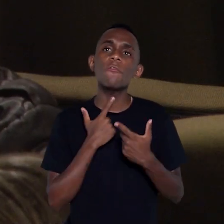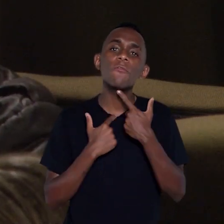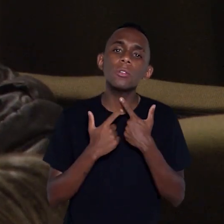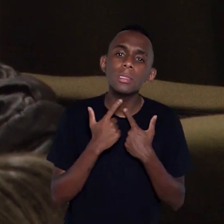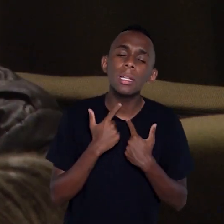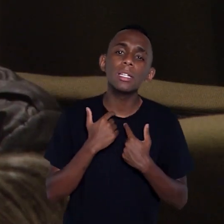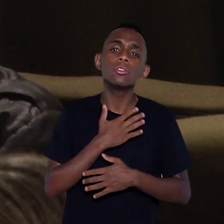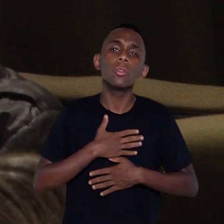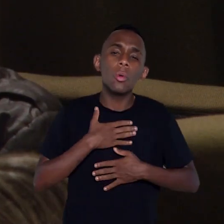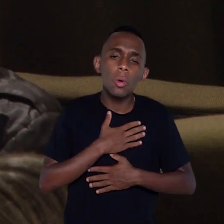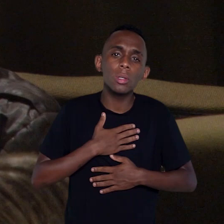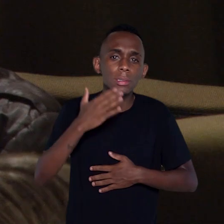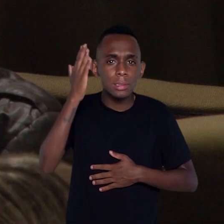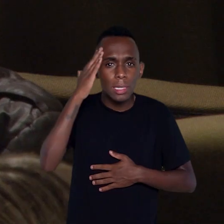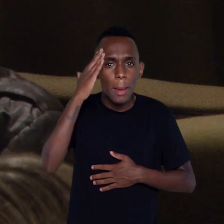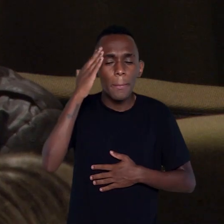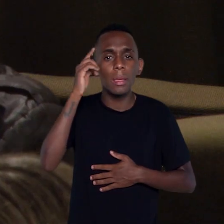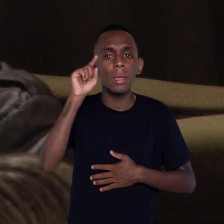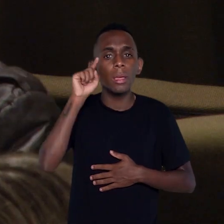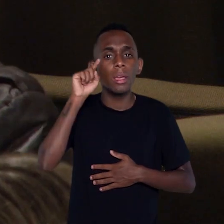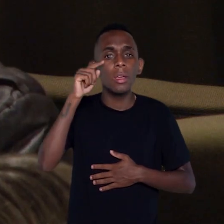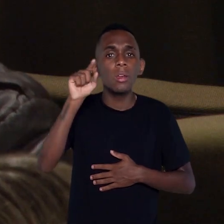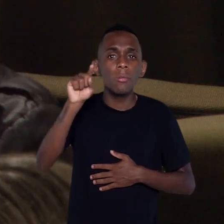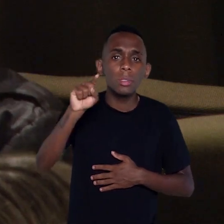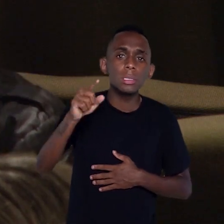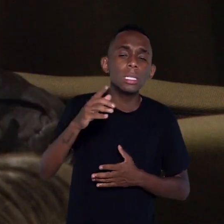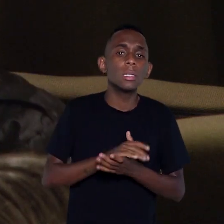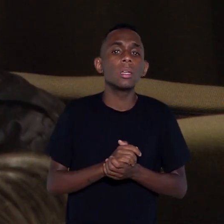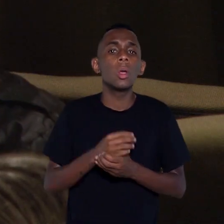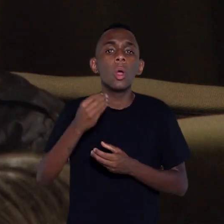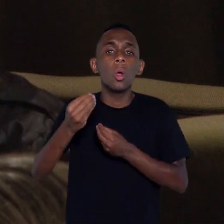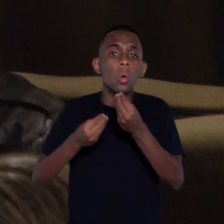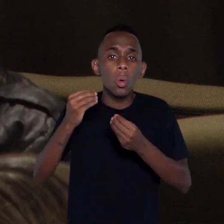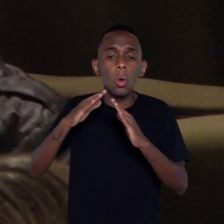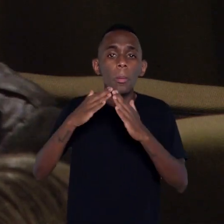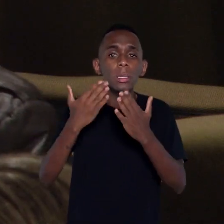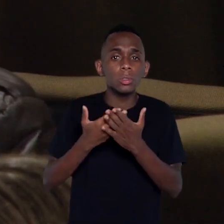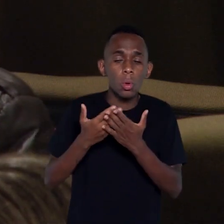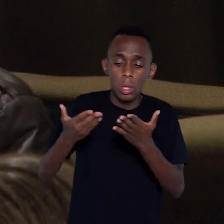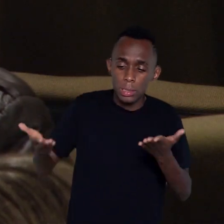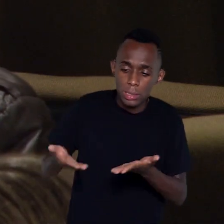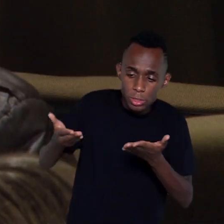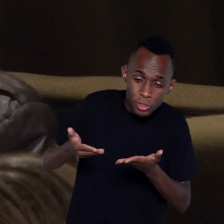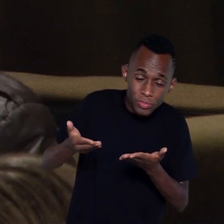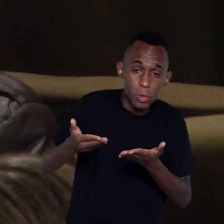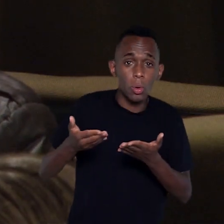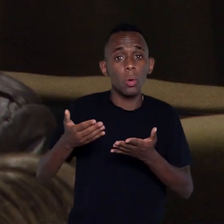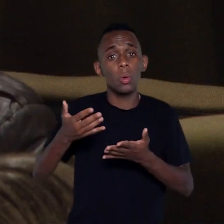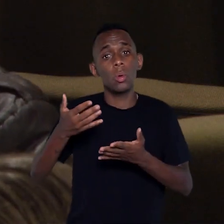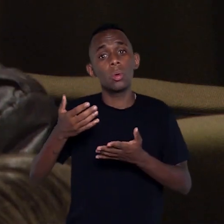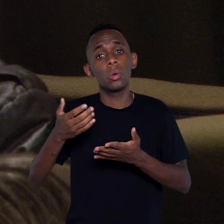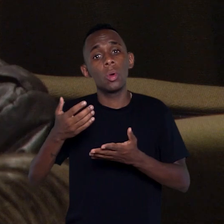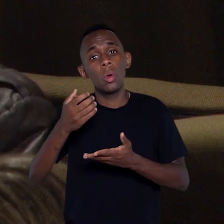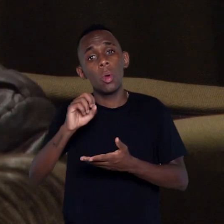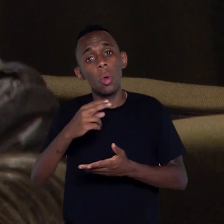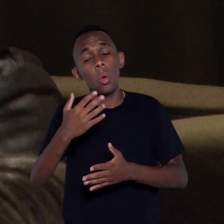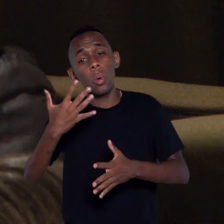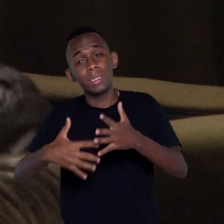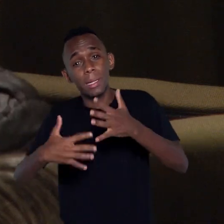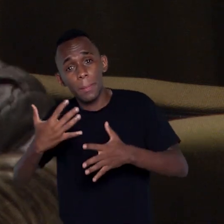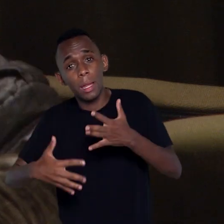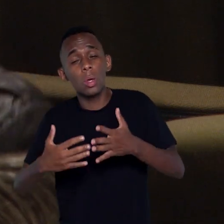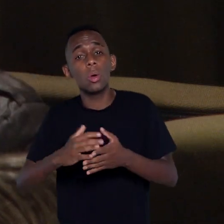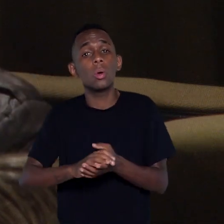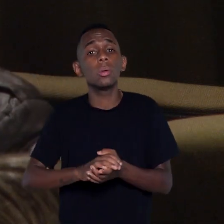escritores, e aí eu gostaria de saber a sua. Como é que foi isso? Onde a escola ajudou ou atrapalhou a sua história de leitura? E quem são os